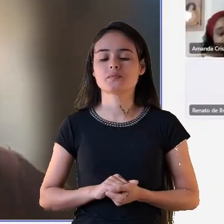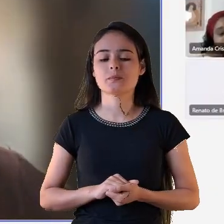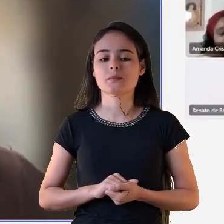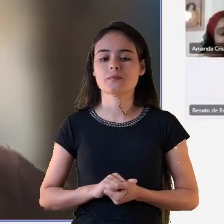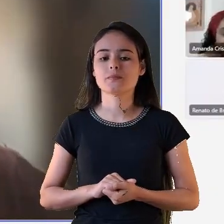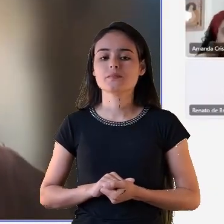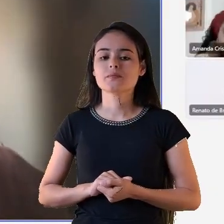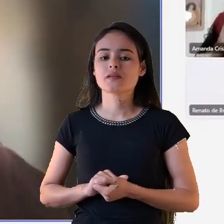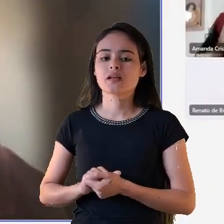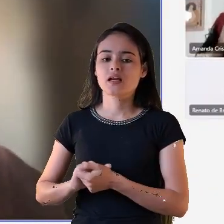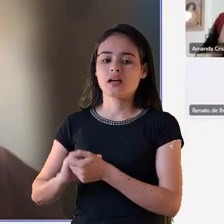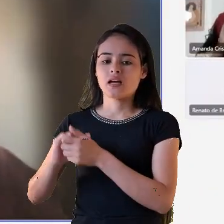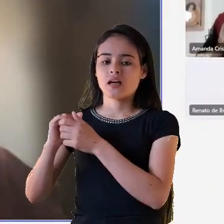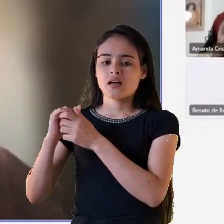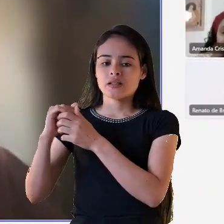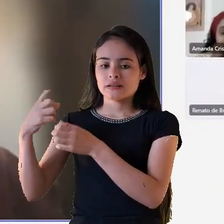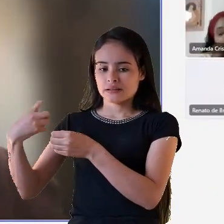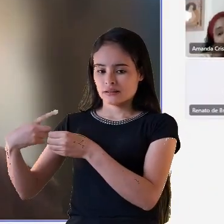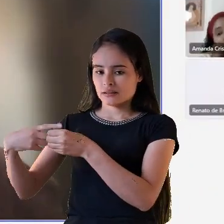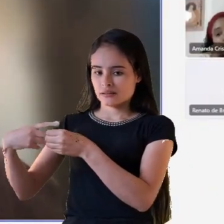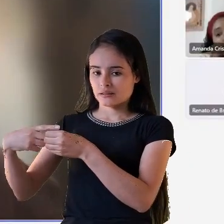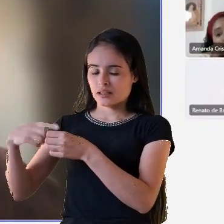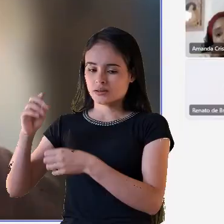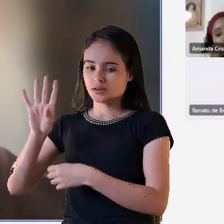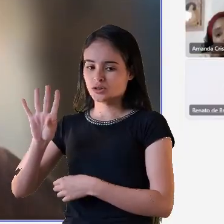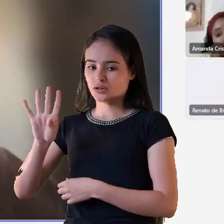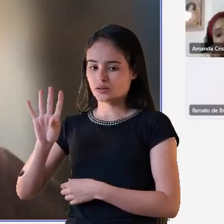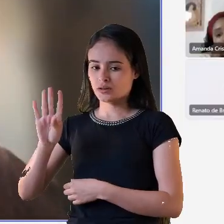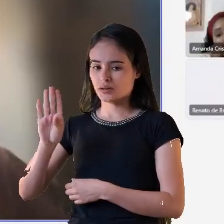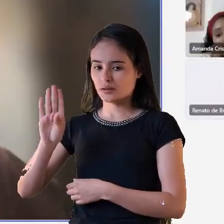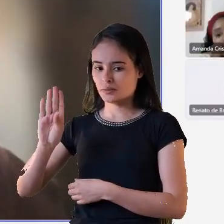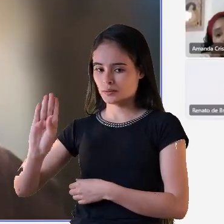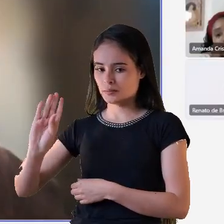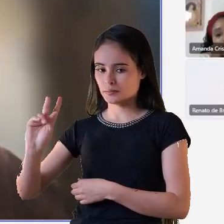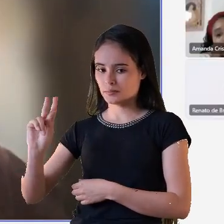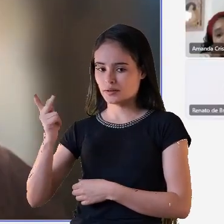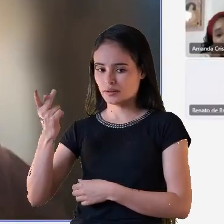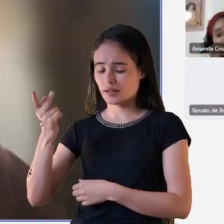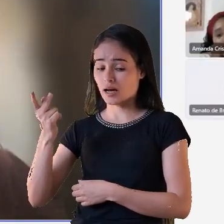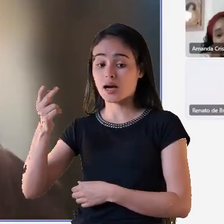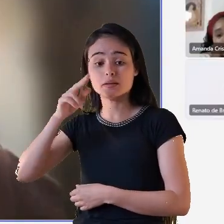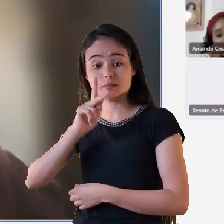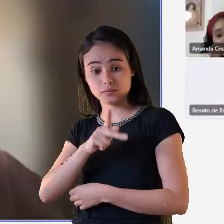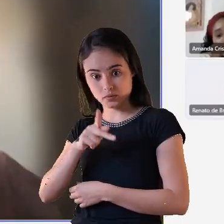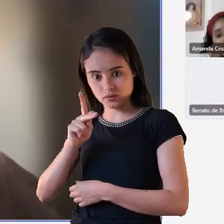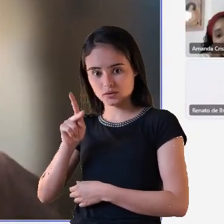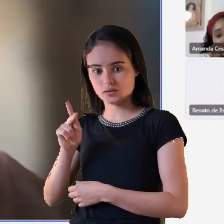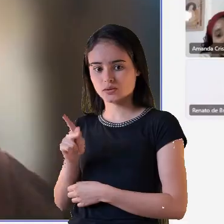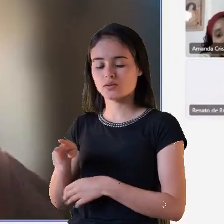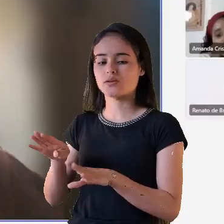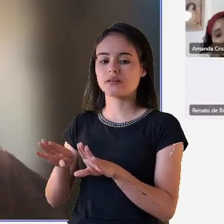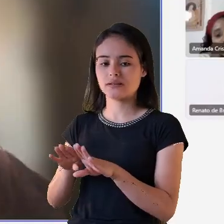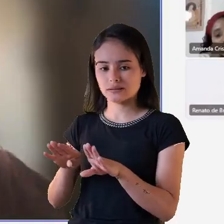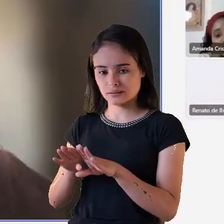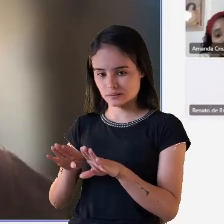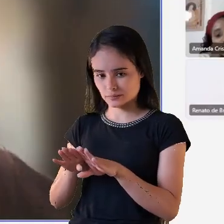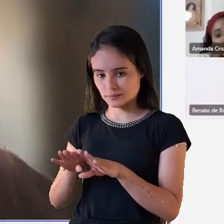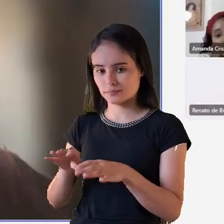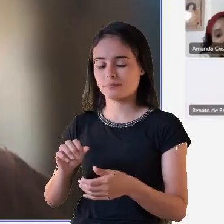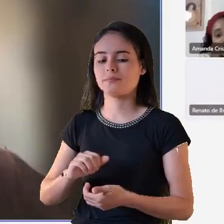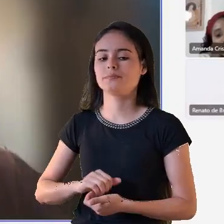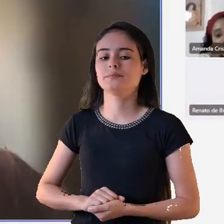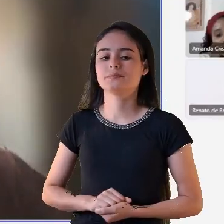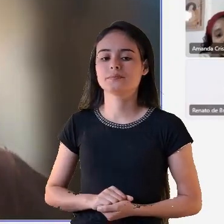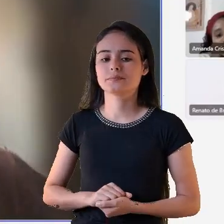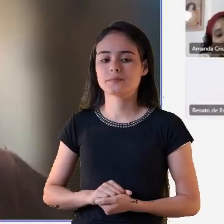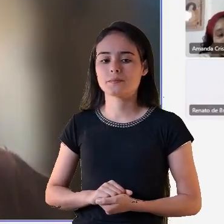Horizonte hoje, sou professora do IFMG, do Instituto Federal de Minas Gerais, do campus de Betim.